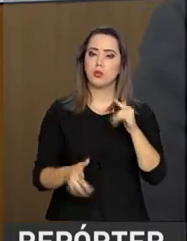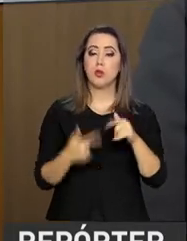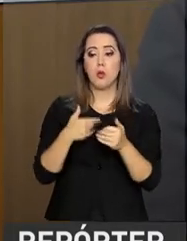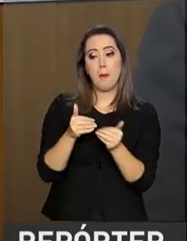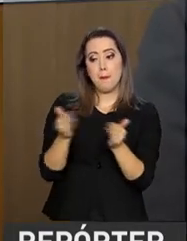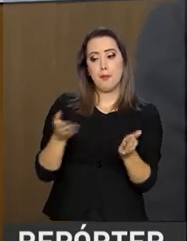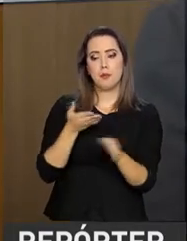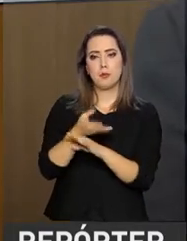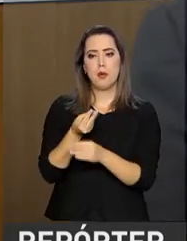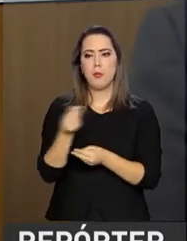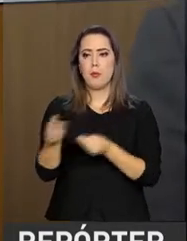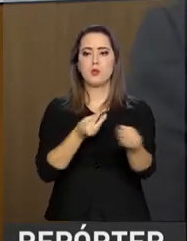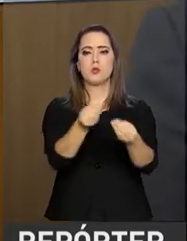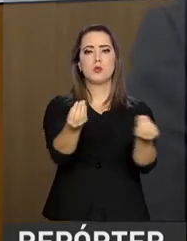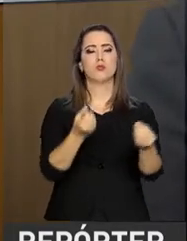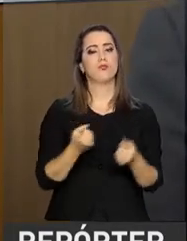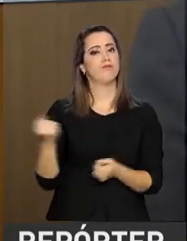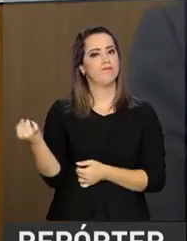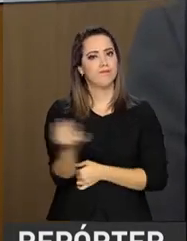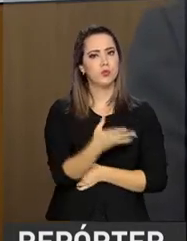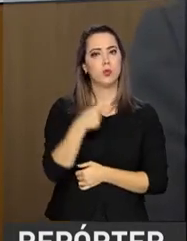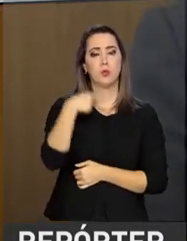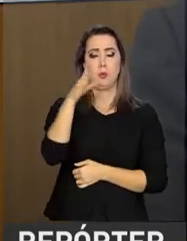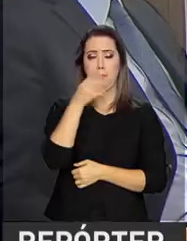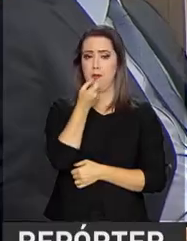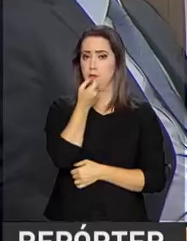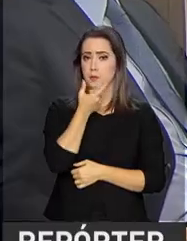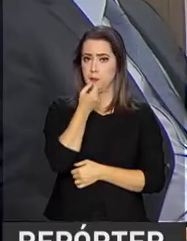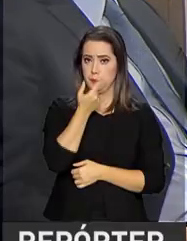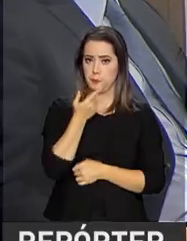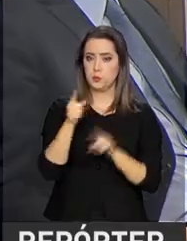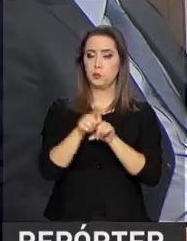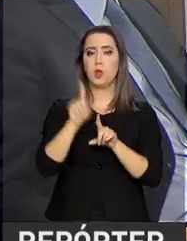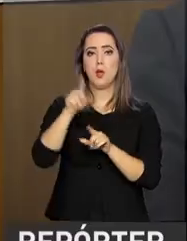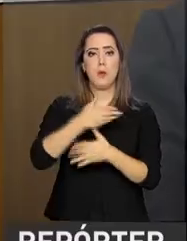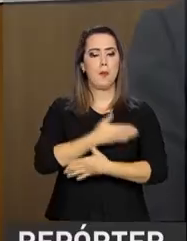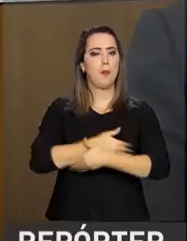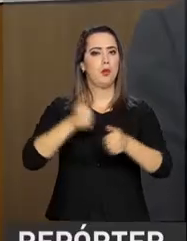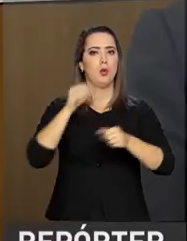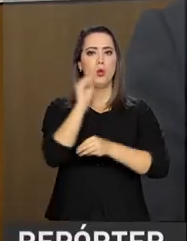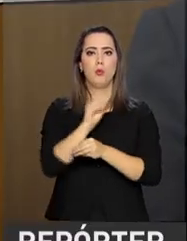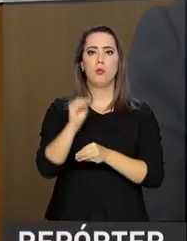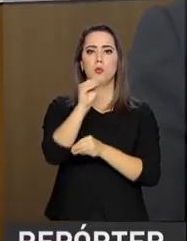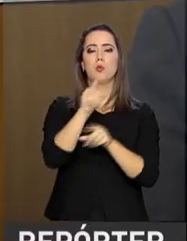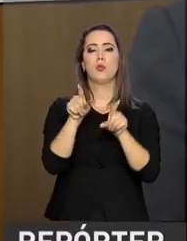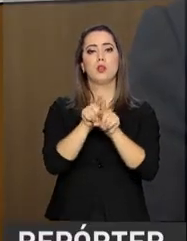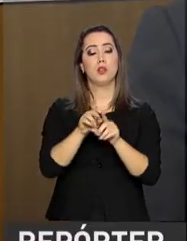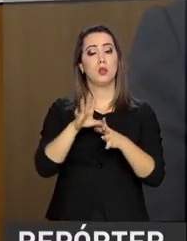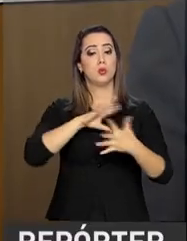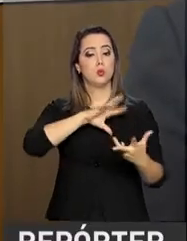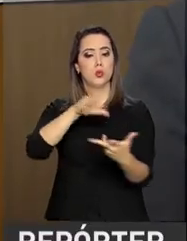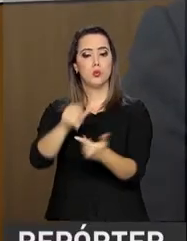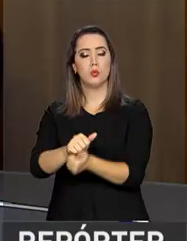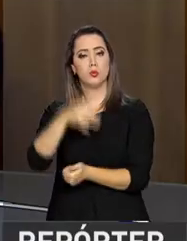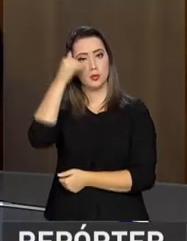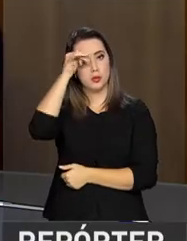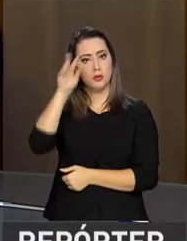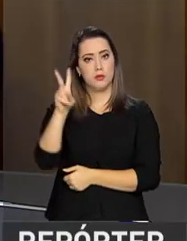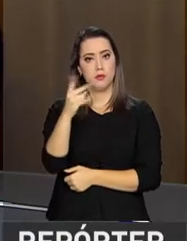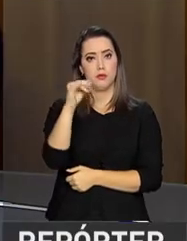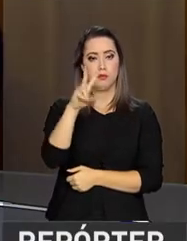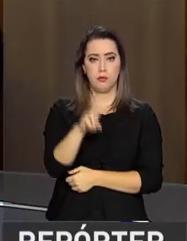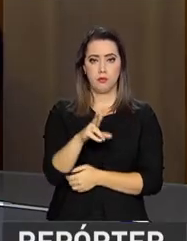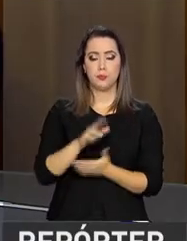acesso às pessoas é fundamental portanto é o melhor programa do mundo de combate ao hiv ou do brasil